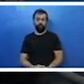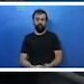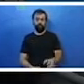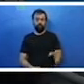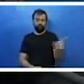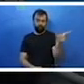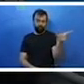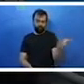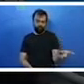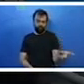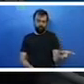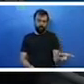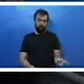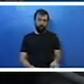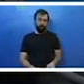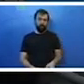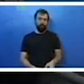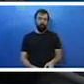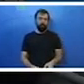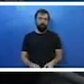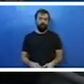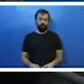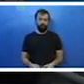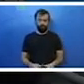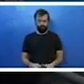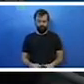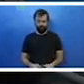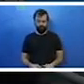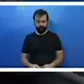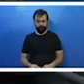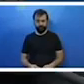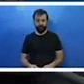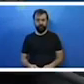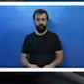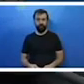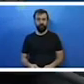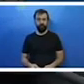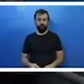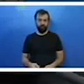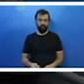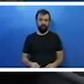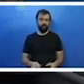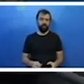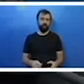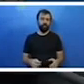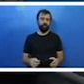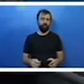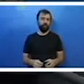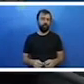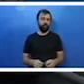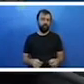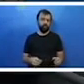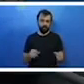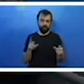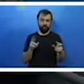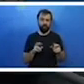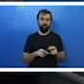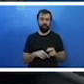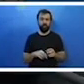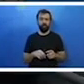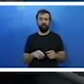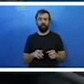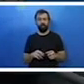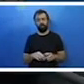Vamos descobrir quem foi o inconfidente, o que liderou essa revolução contra esses